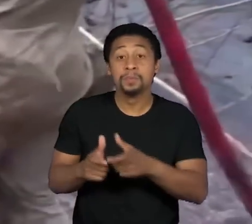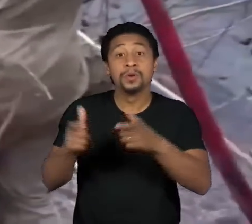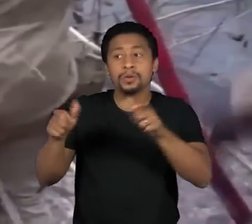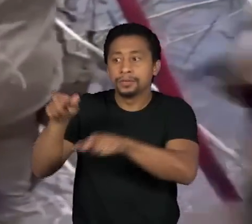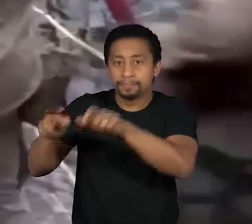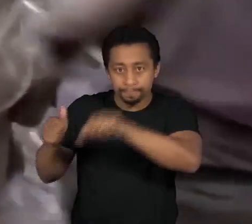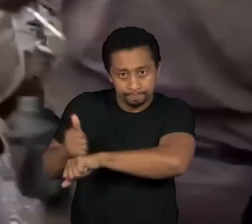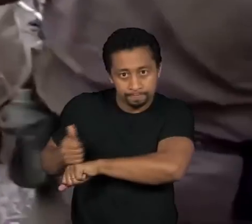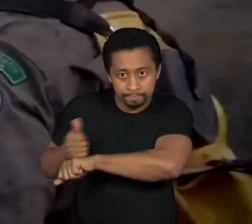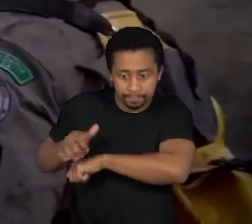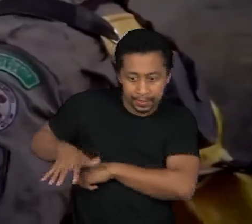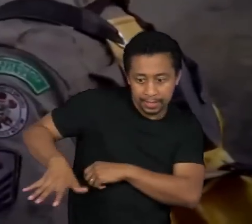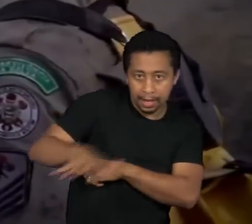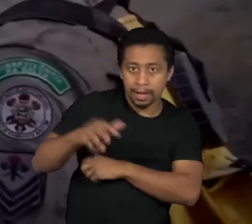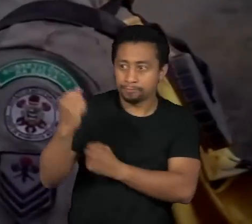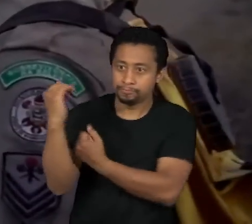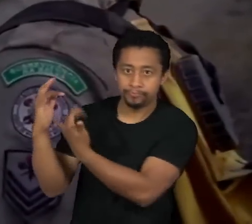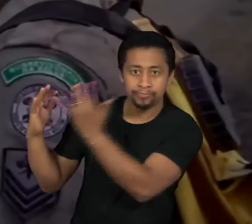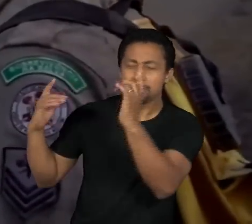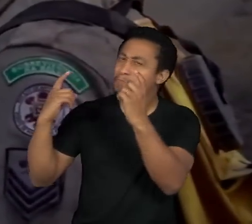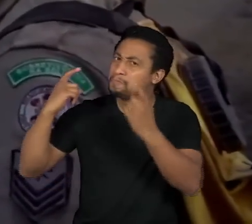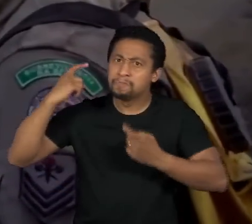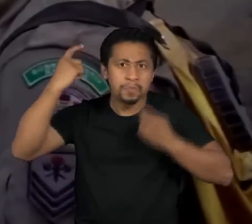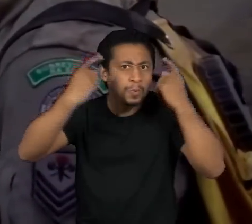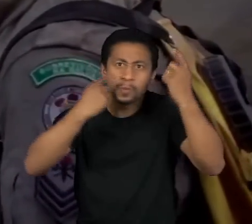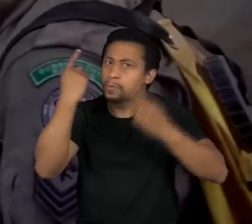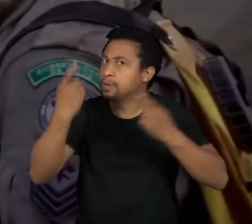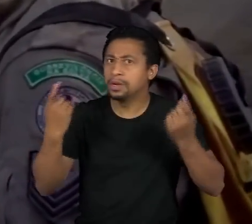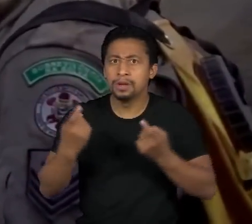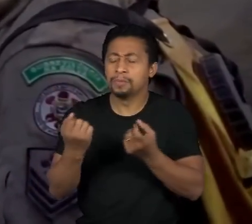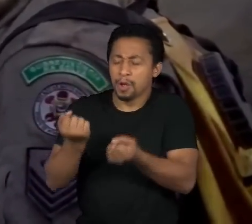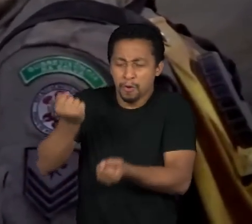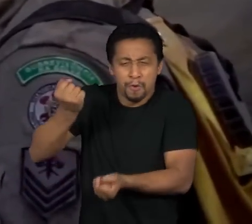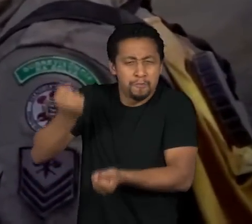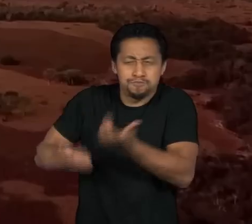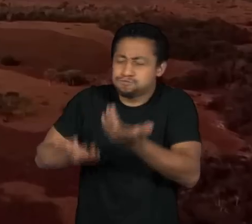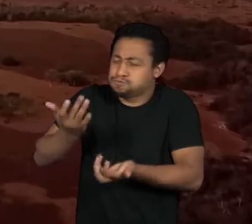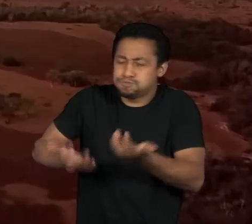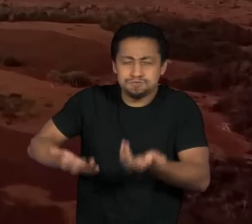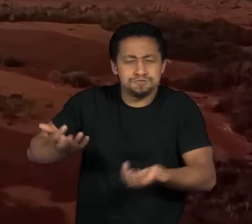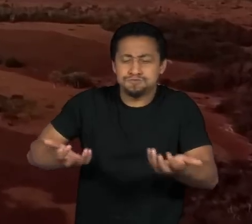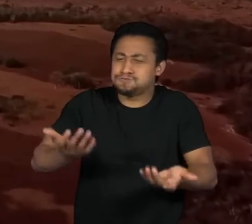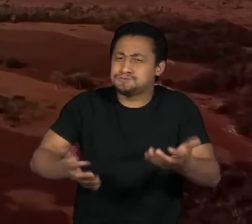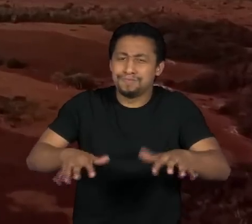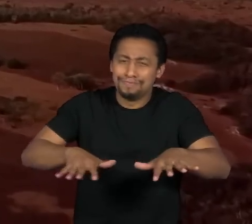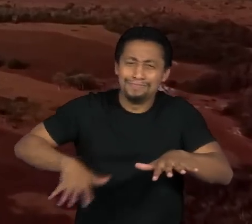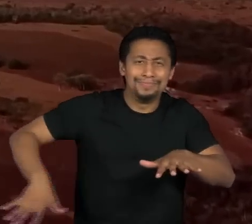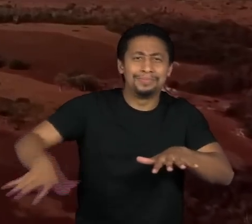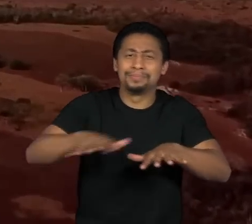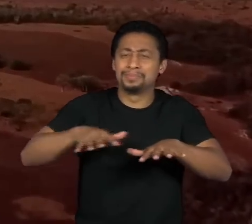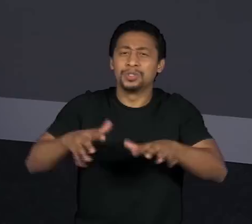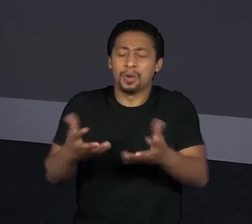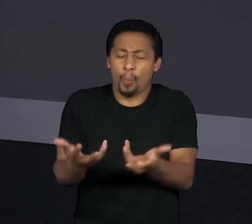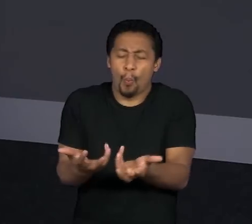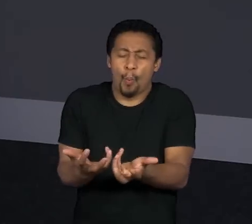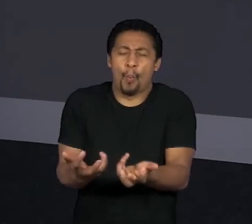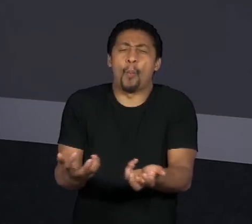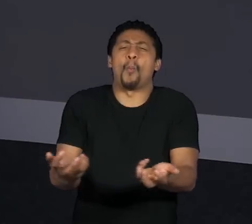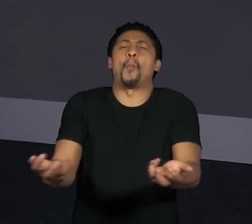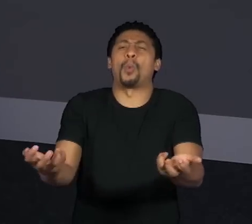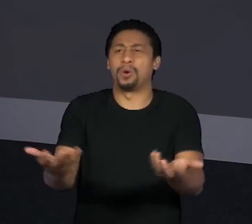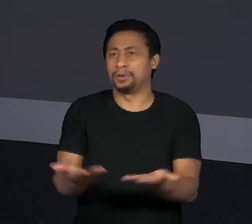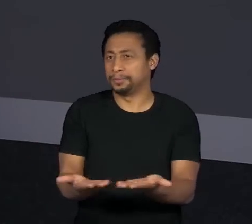ambientalistas, no sentido de que o fogo de grandes proporções estaria intensificando a seca na região. Existe